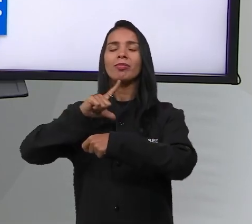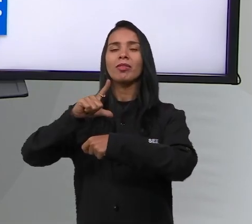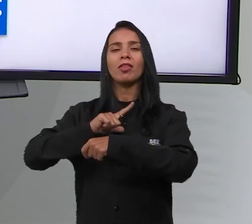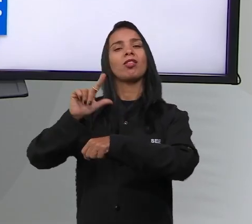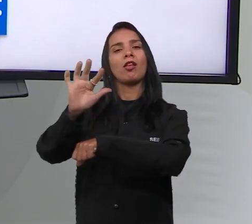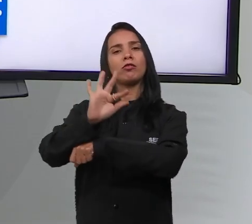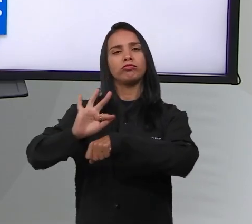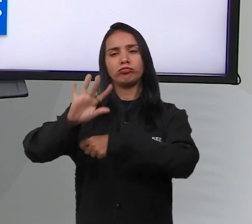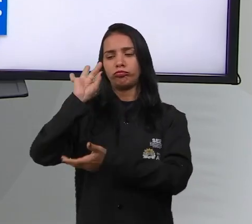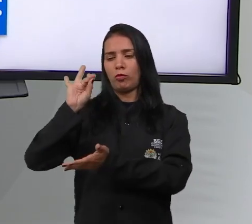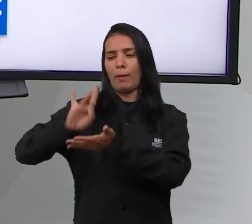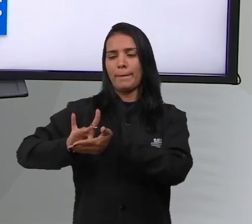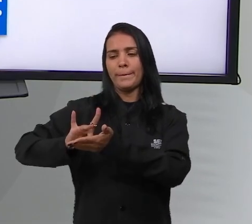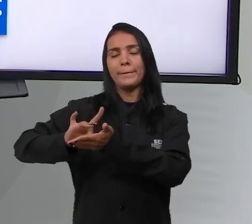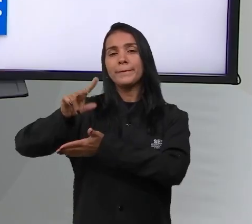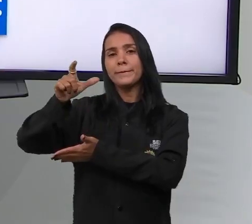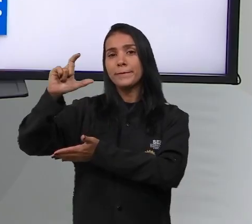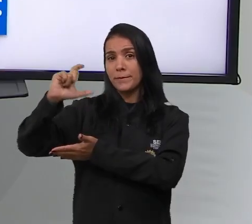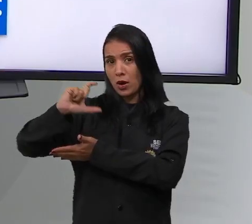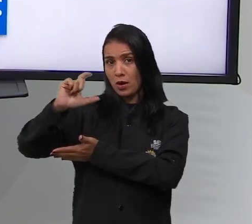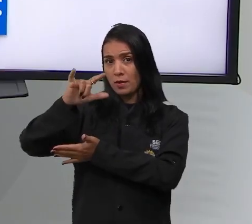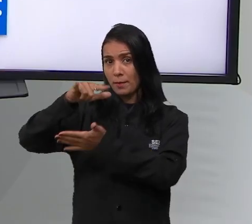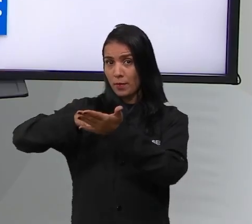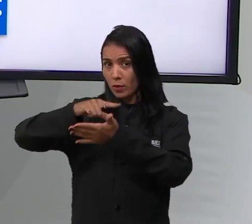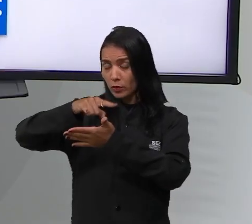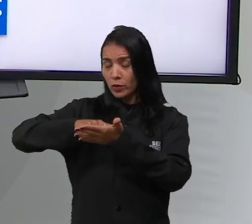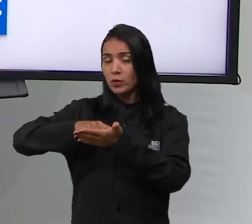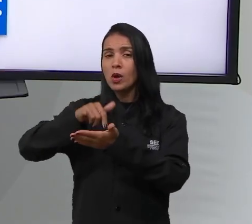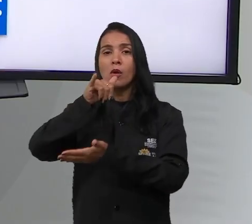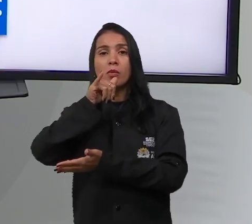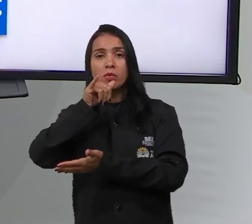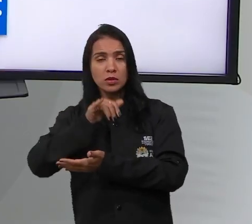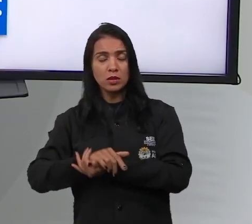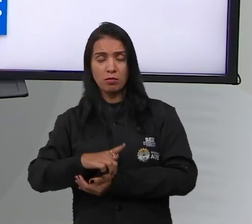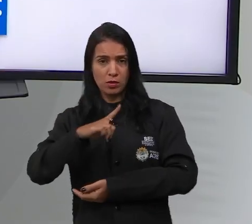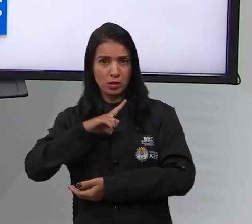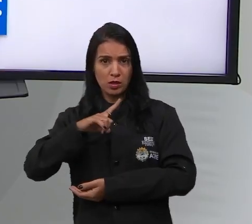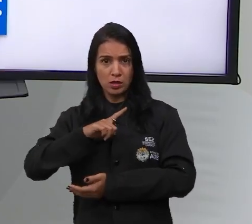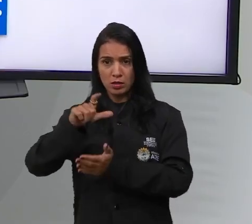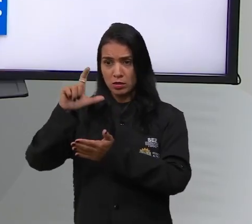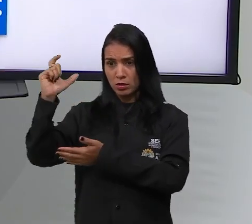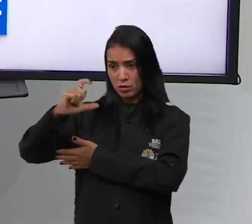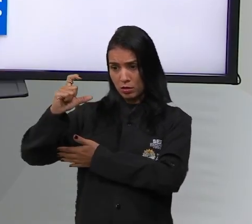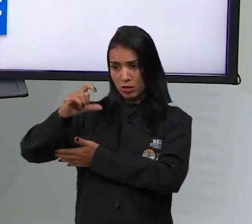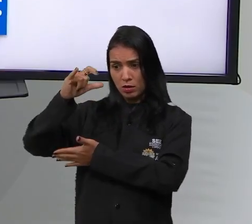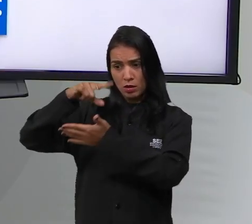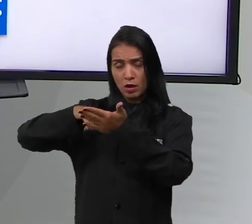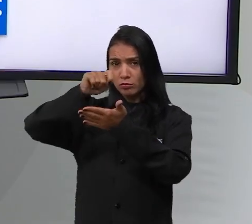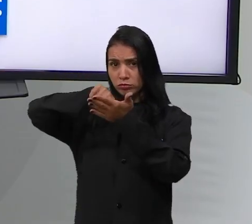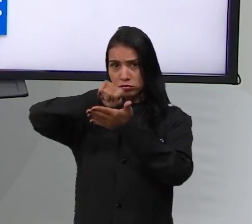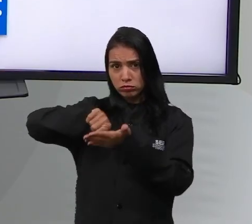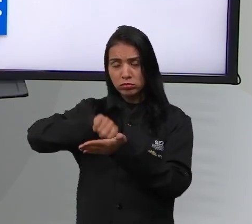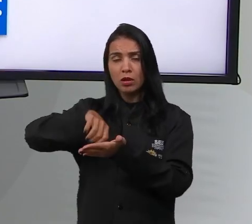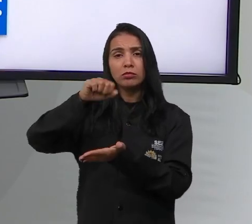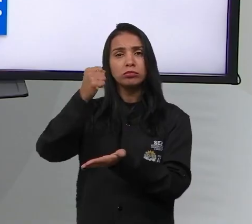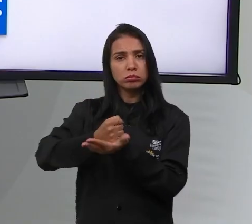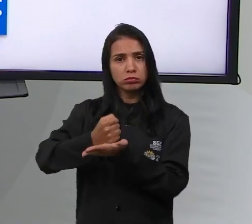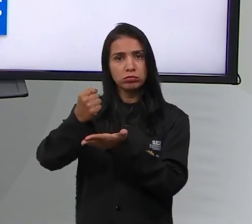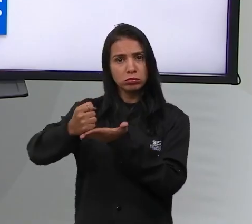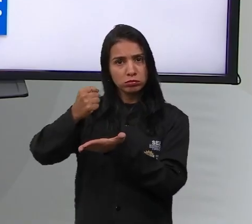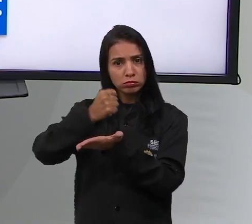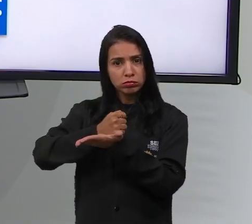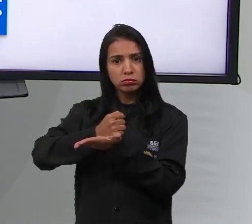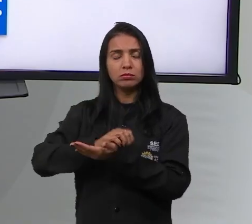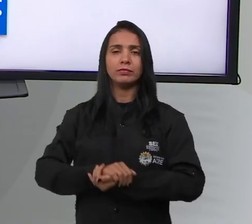formalmente. São aquelas que têm, por exemplo, a sua carteira assinada. Ou seja, existe